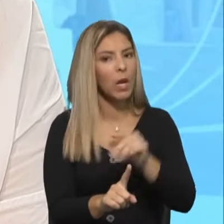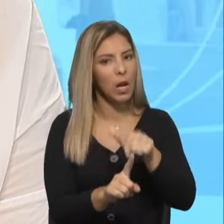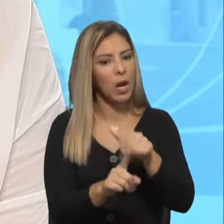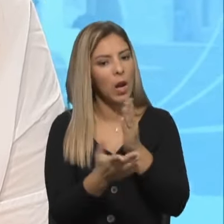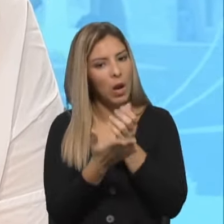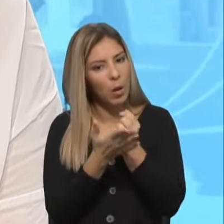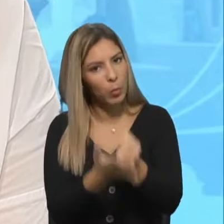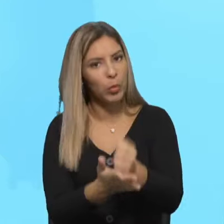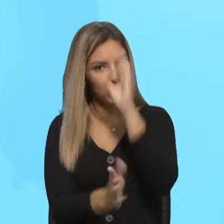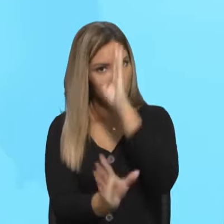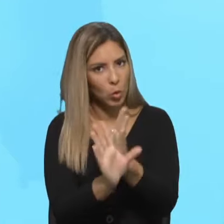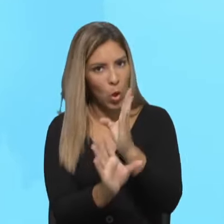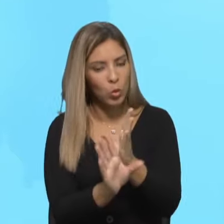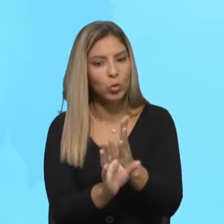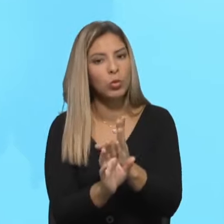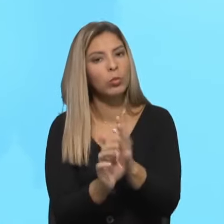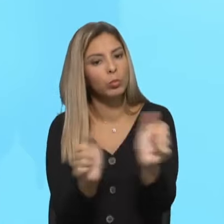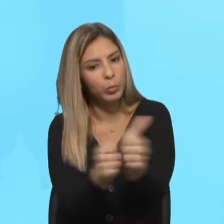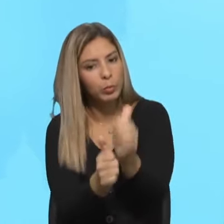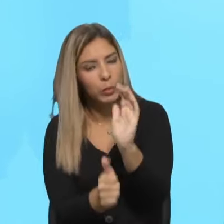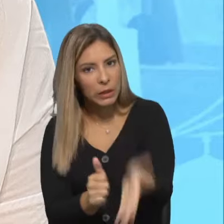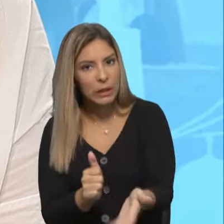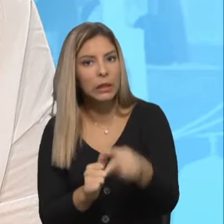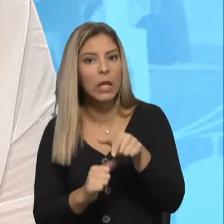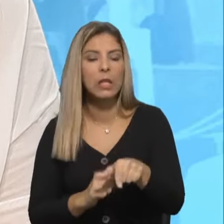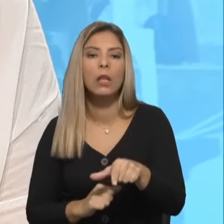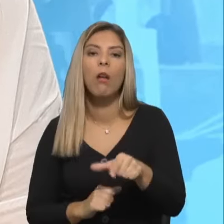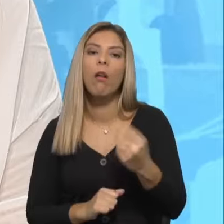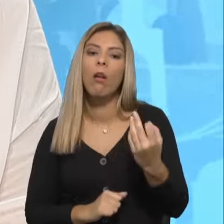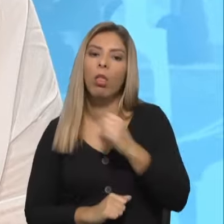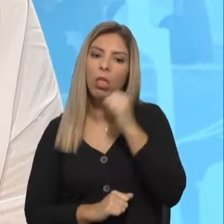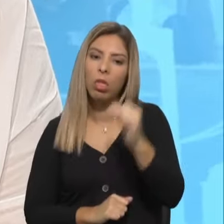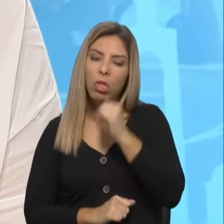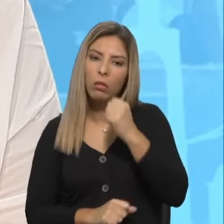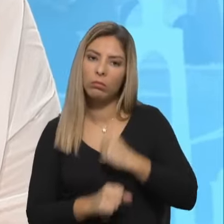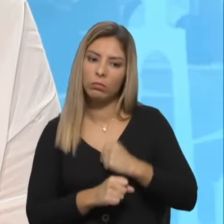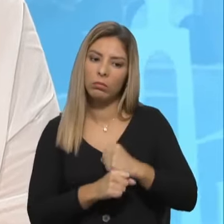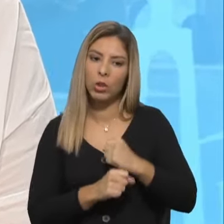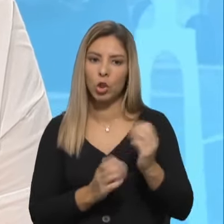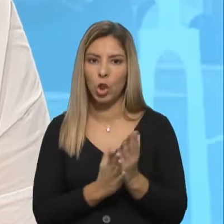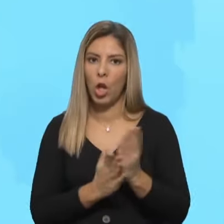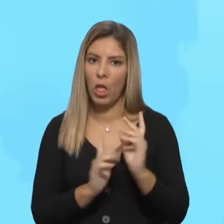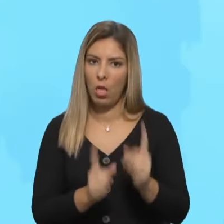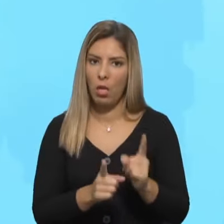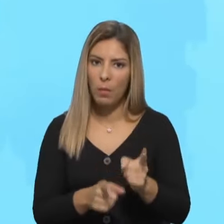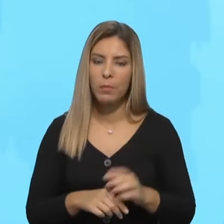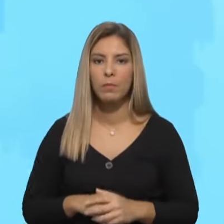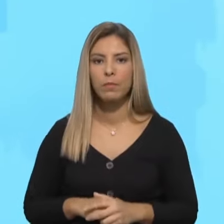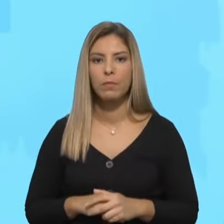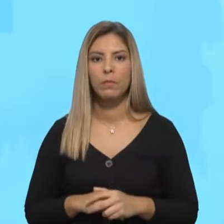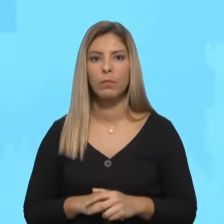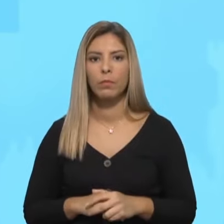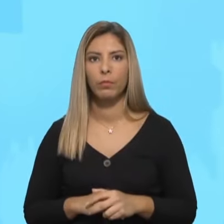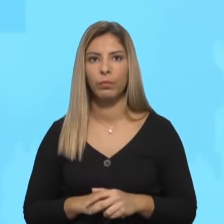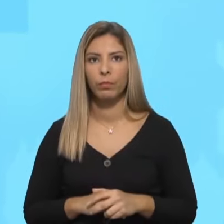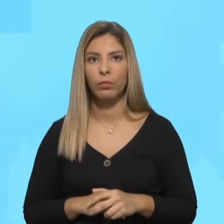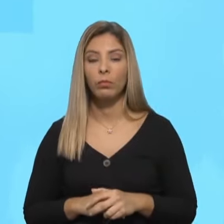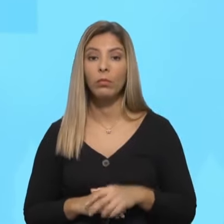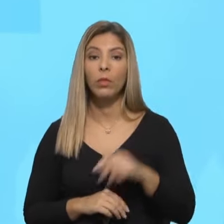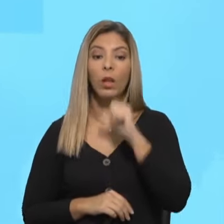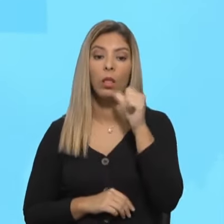psicológico mais individual e portanto este tem sido o trabalho que é feito na nas escolas de alguma forma estão também a reposicionadas